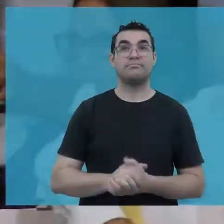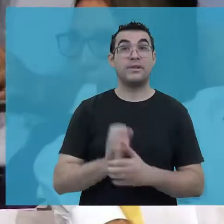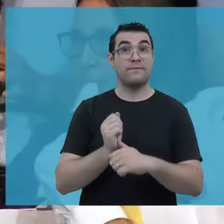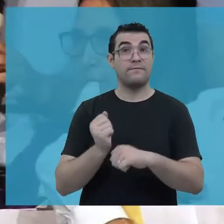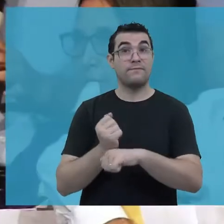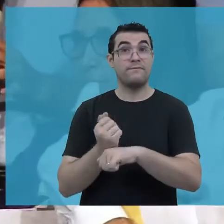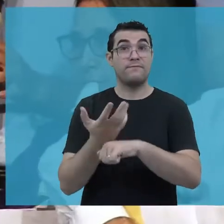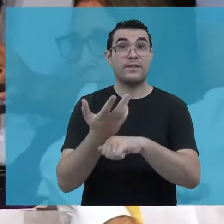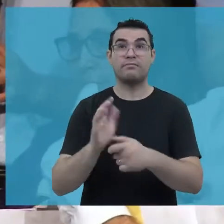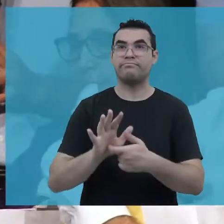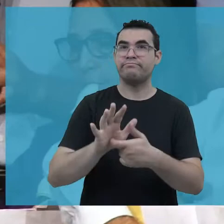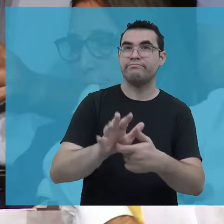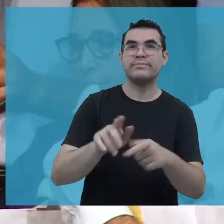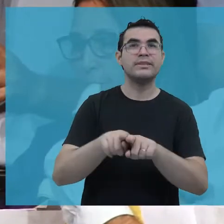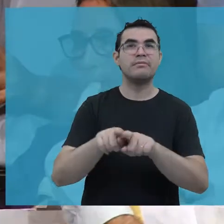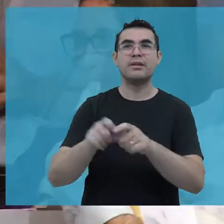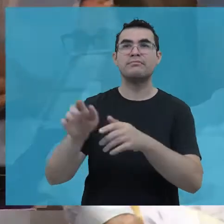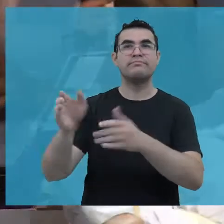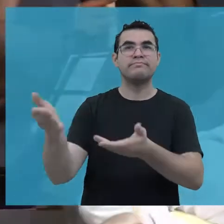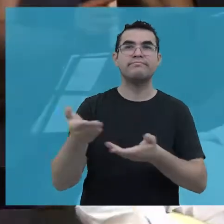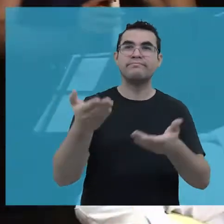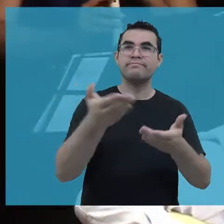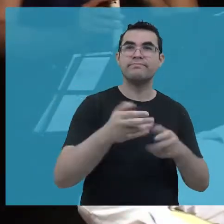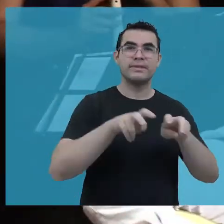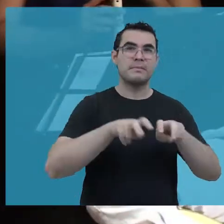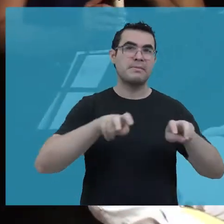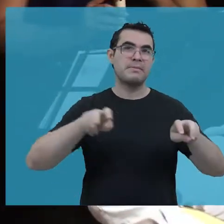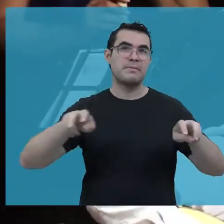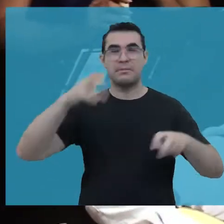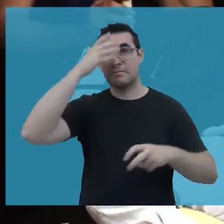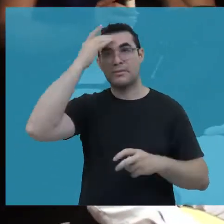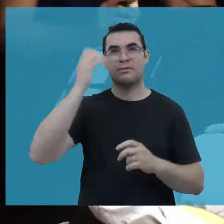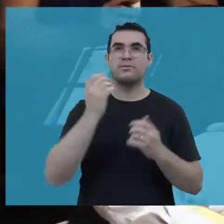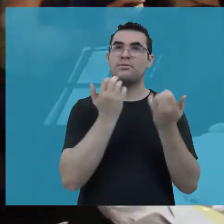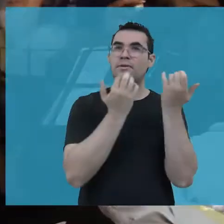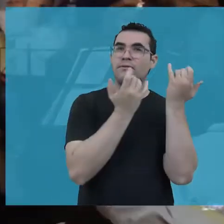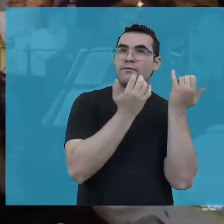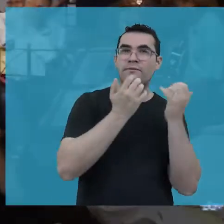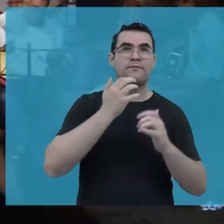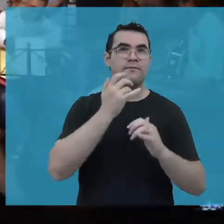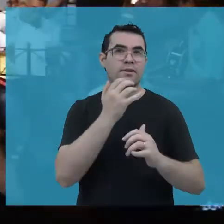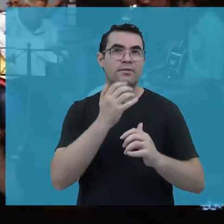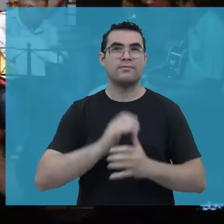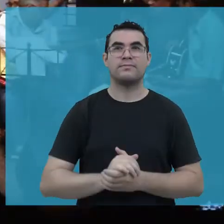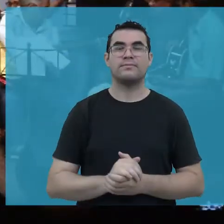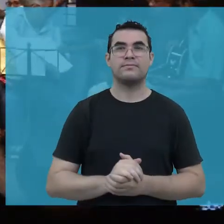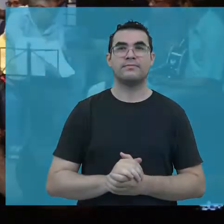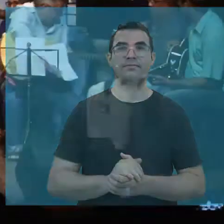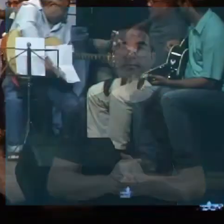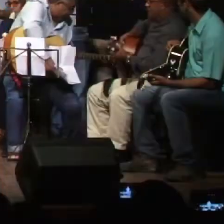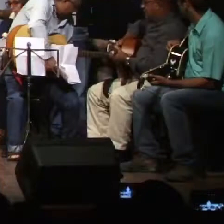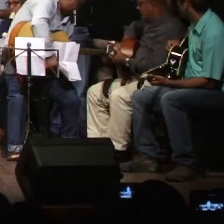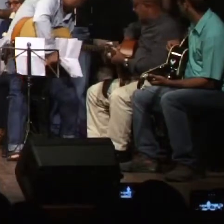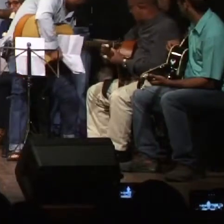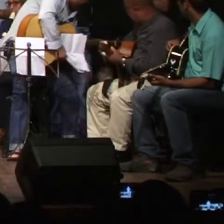O espetáculo também reuniu flautas em composições cheias de lembranças natalinas.